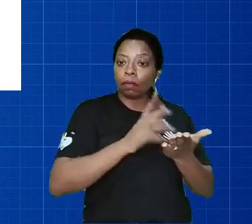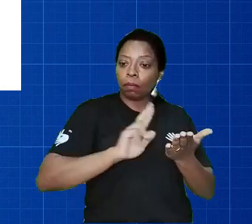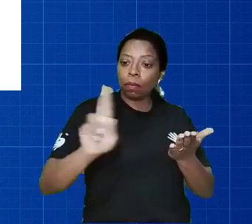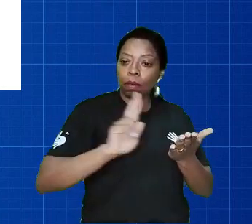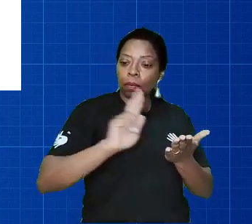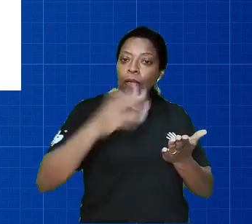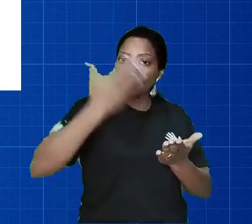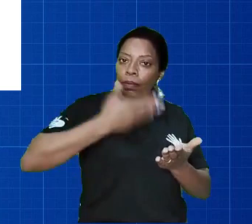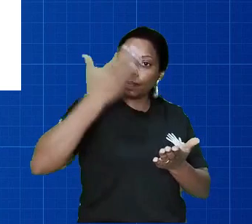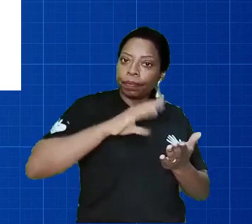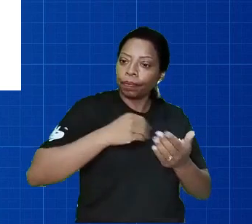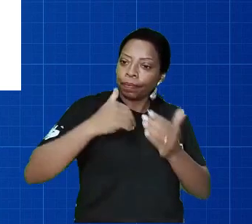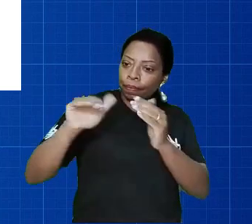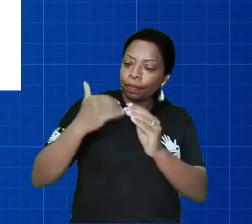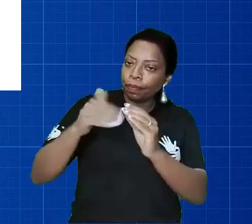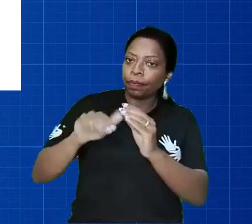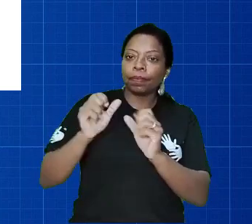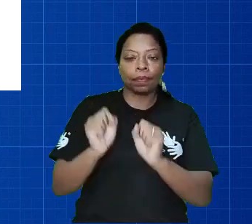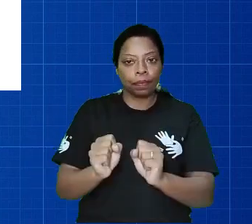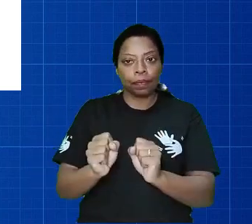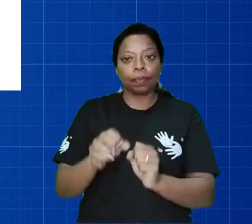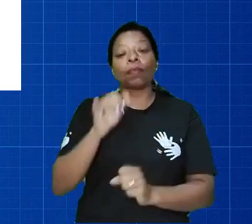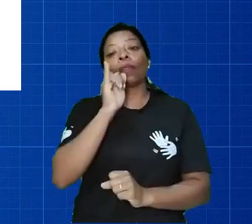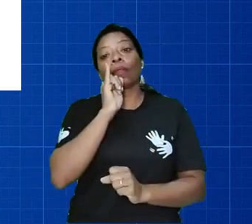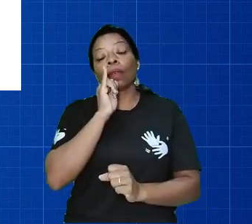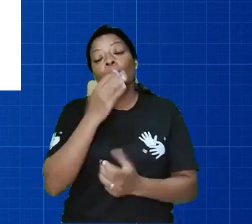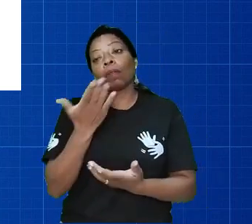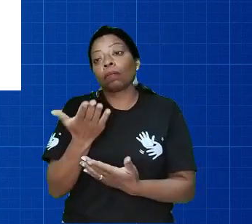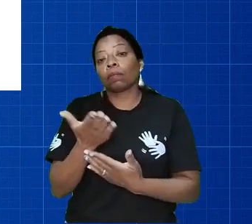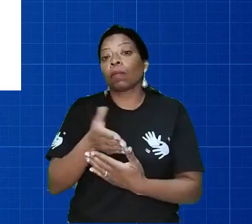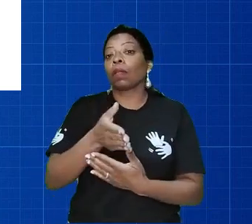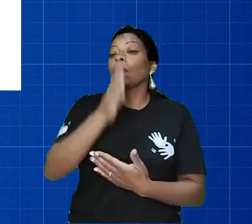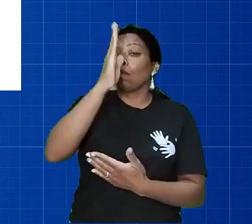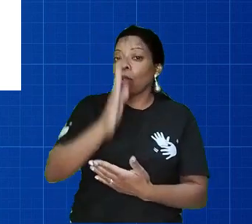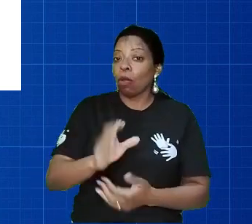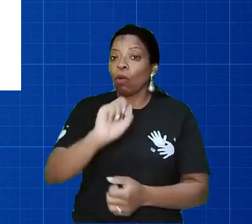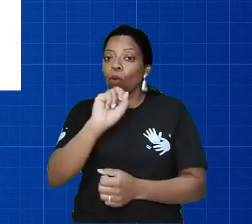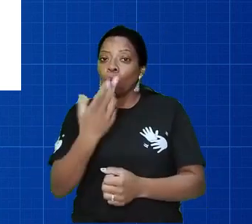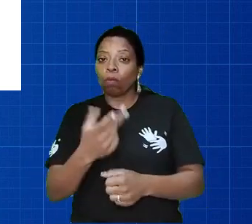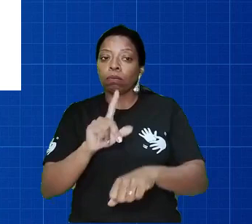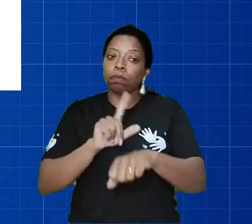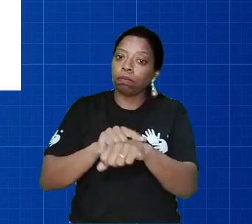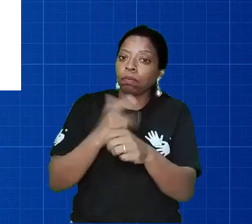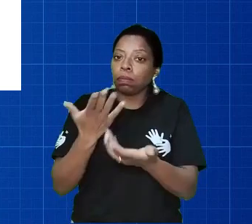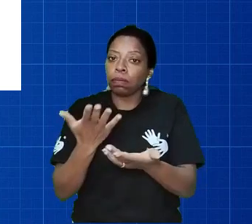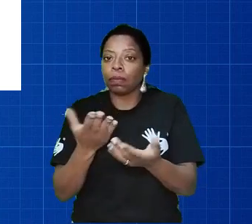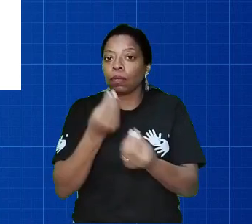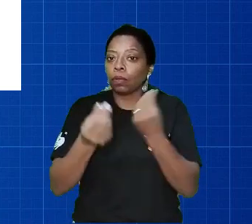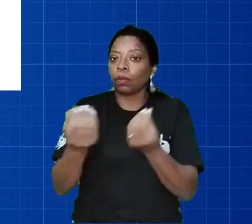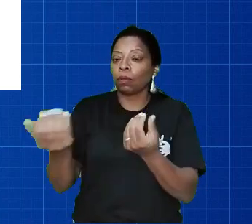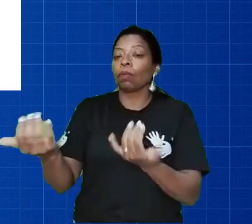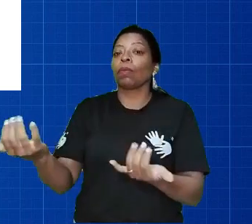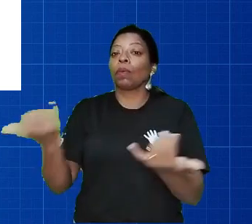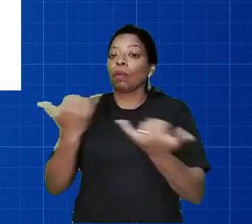periodicamente ou a qualquer tempo, conforme a demanda, né, e as orientações do MEC